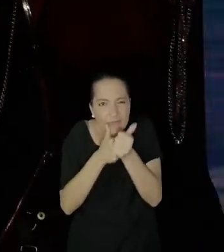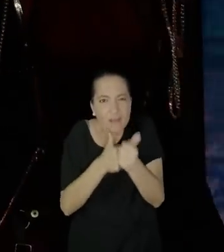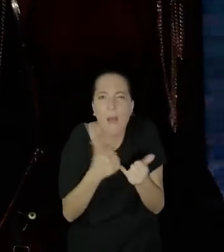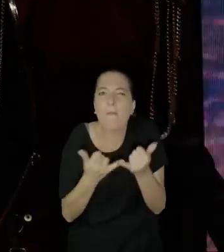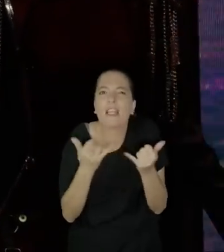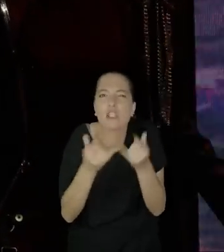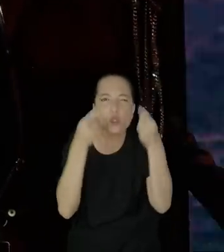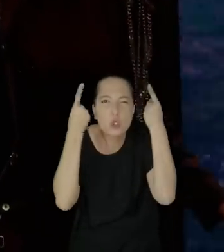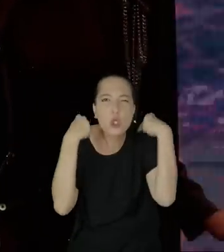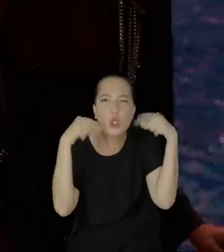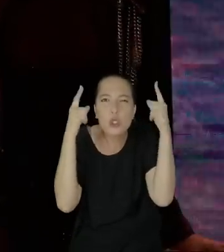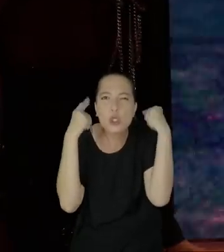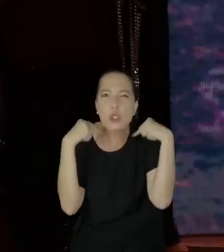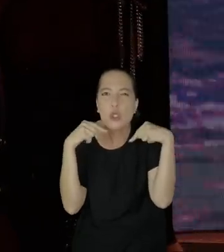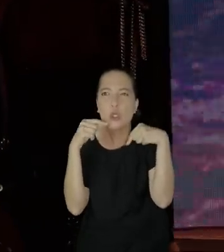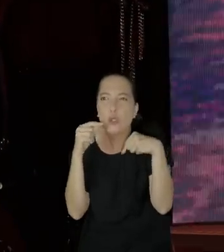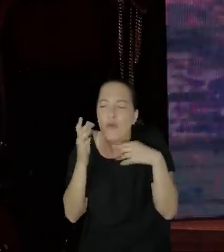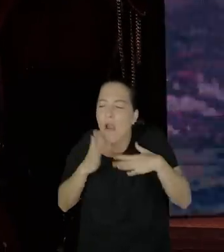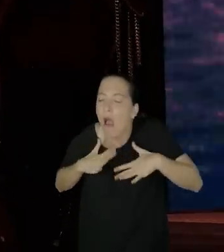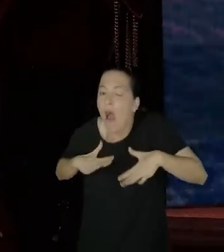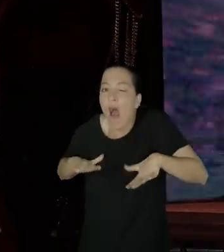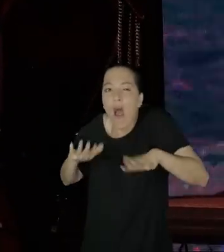dócil e reconhecido.